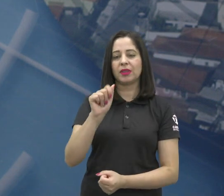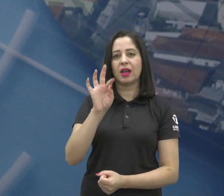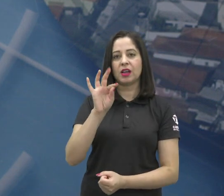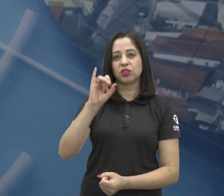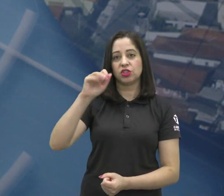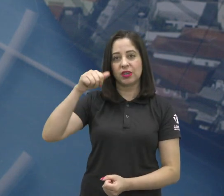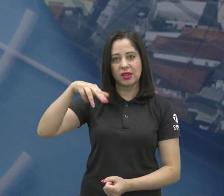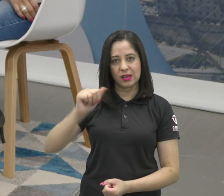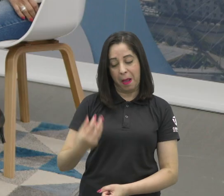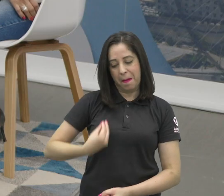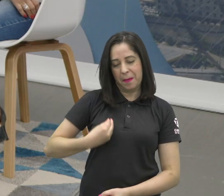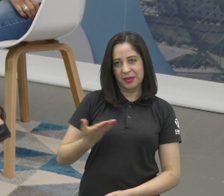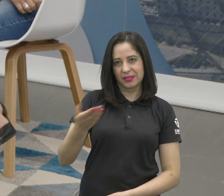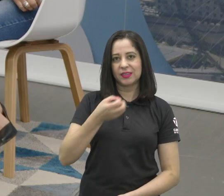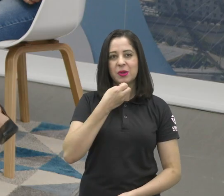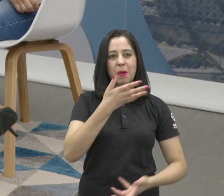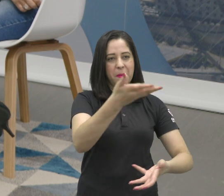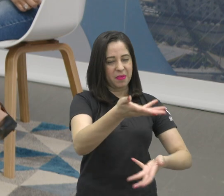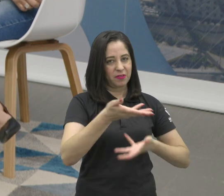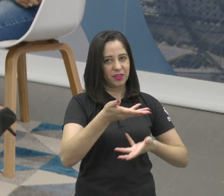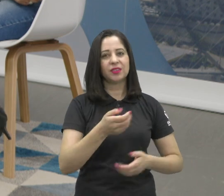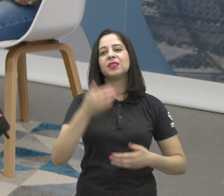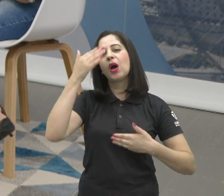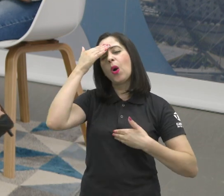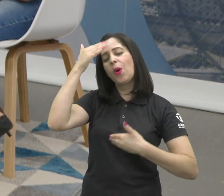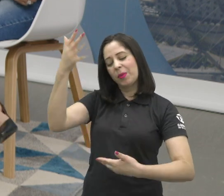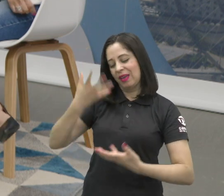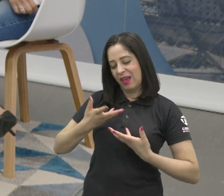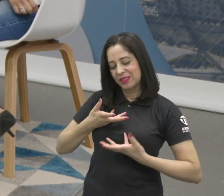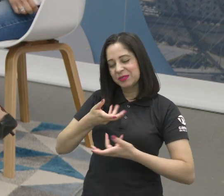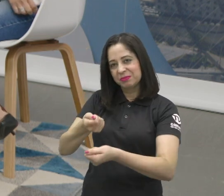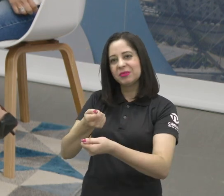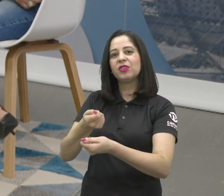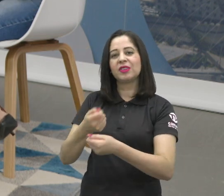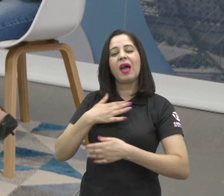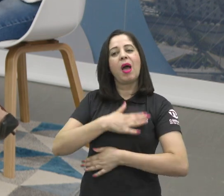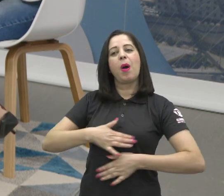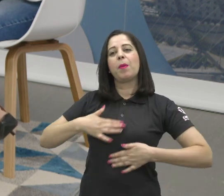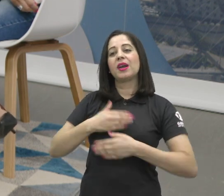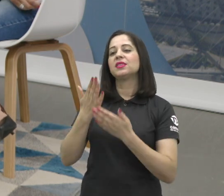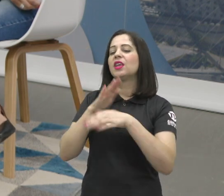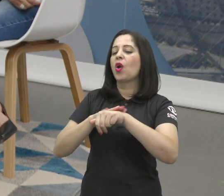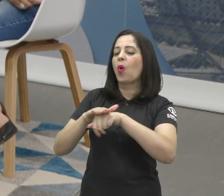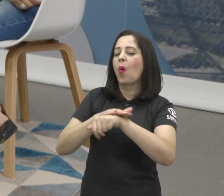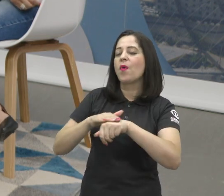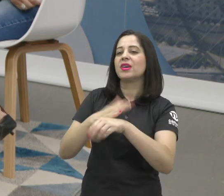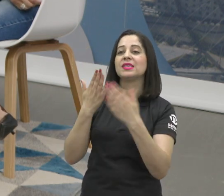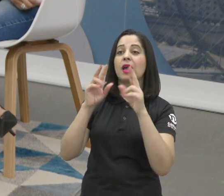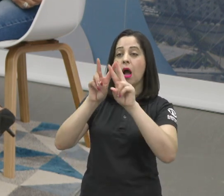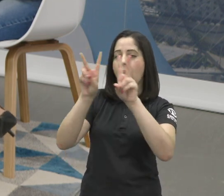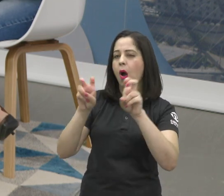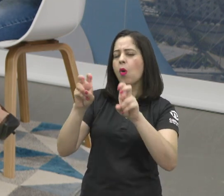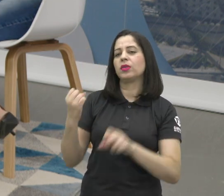muito bem-vinda, Tatiana. Eu que agradeço o convite, é um prazer, para conversarmos sobre um tema tão importante para